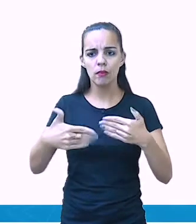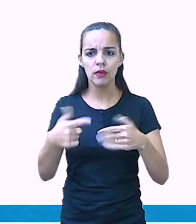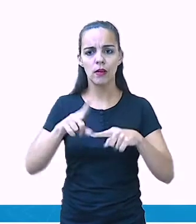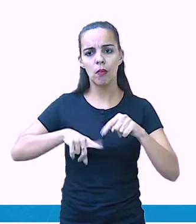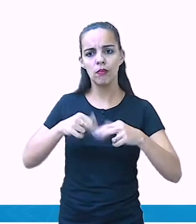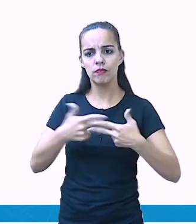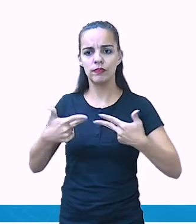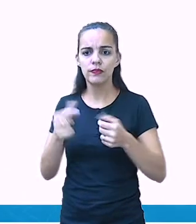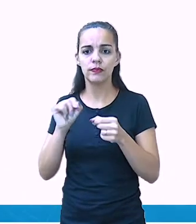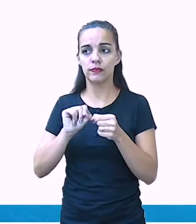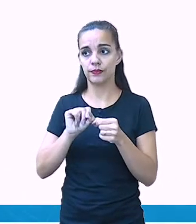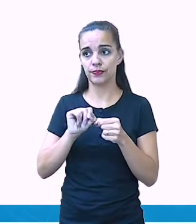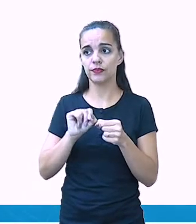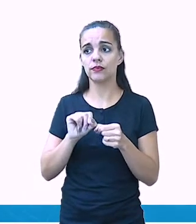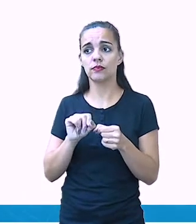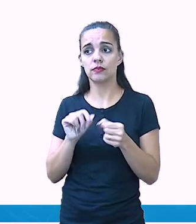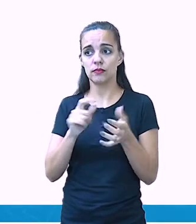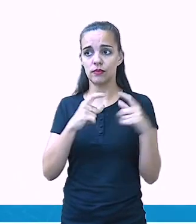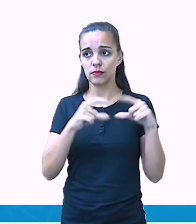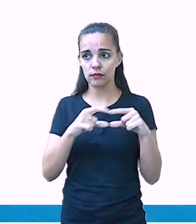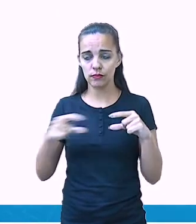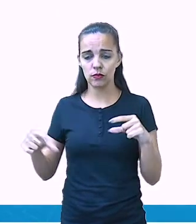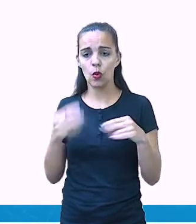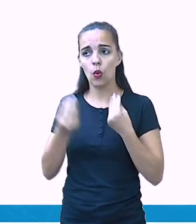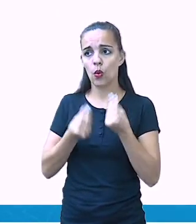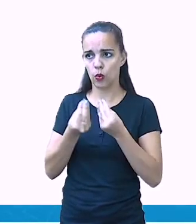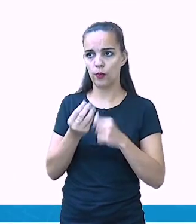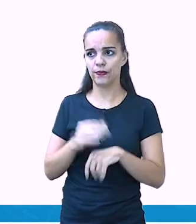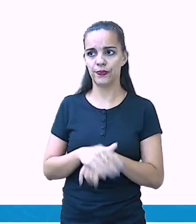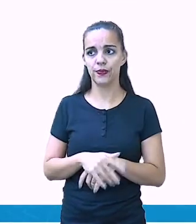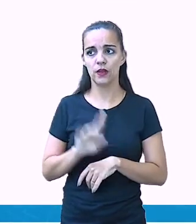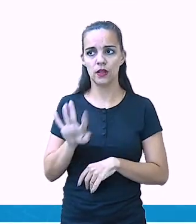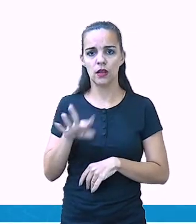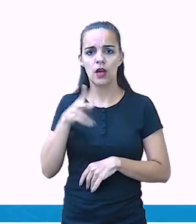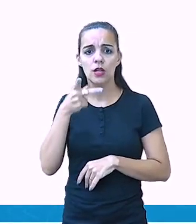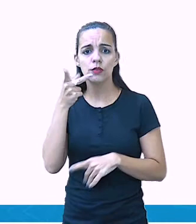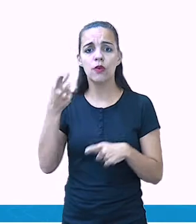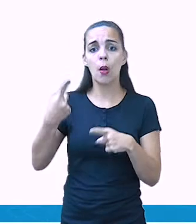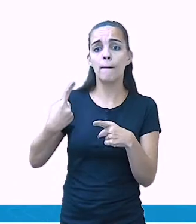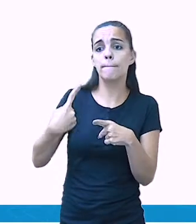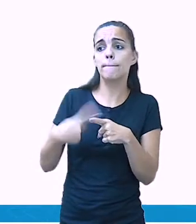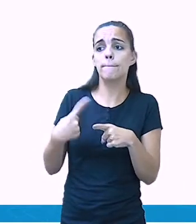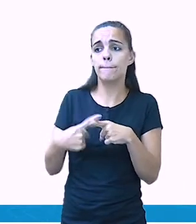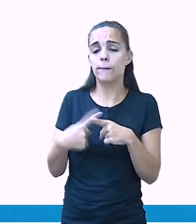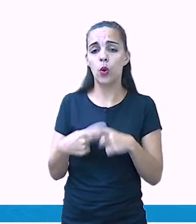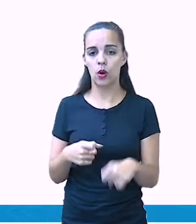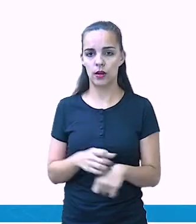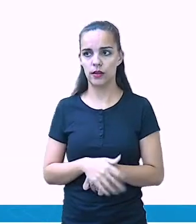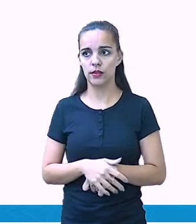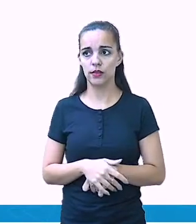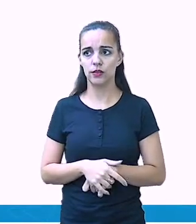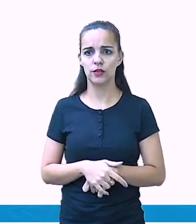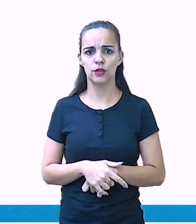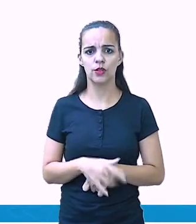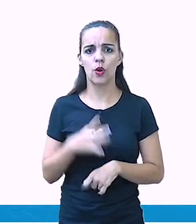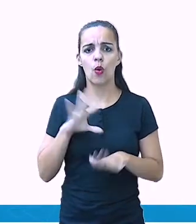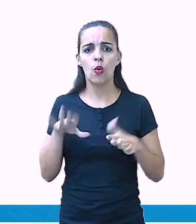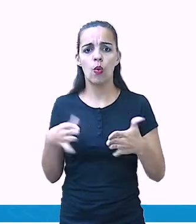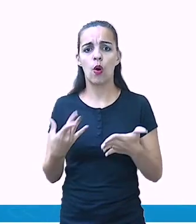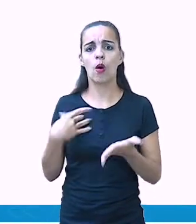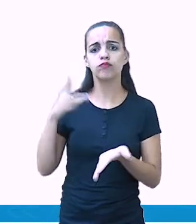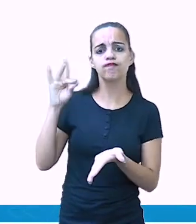material, né, da história em quadrinhos, como ela funciona. E aí a gente vai falar por que de tirinha, né? Quando